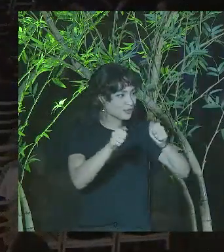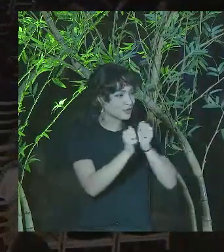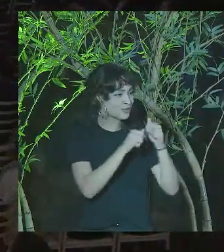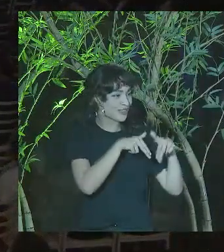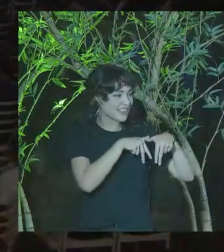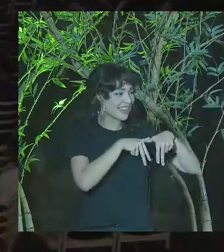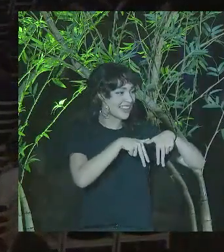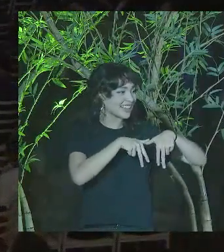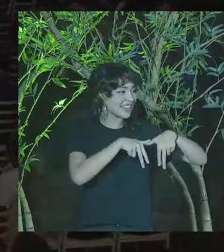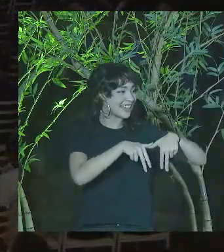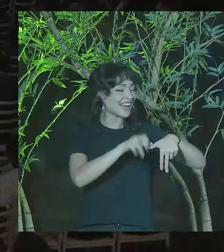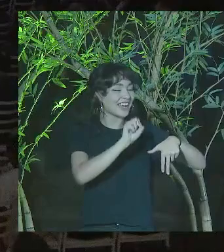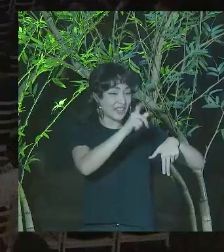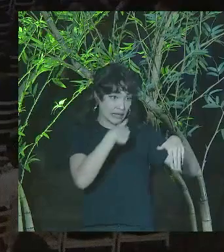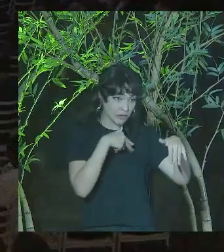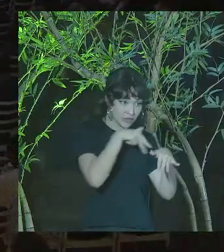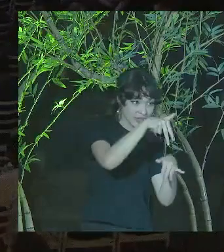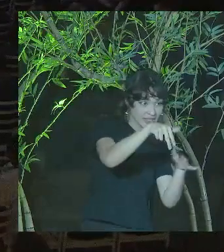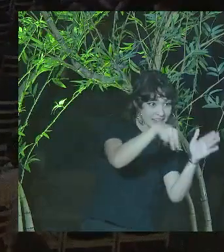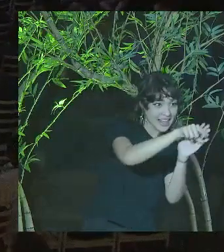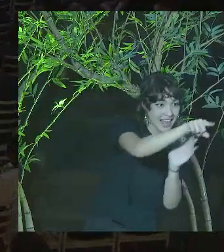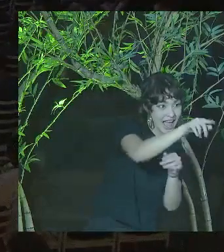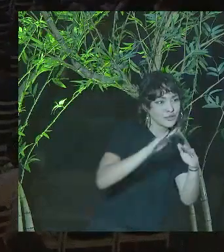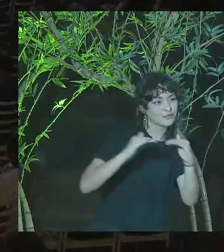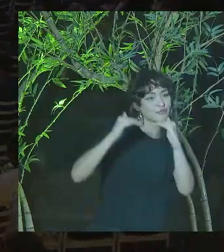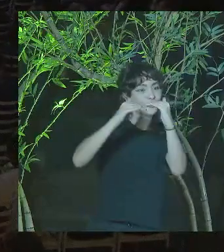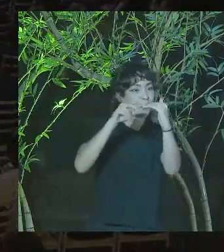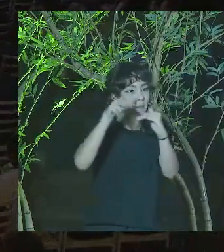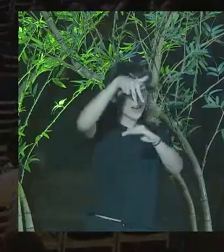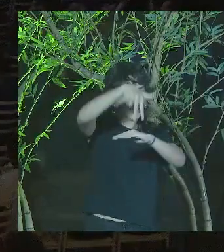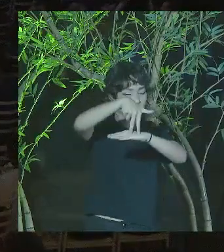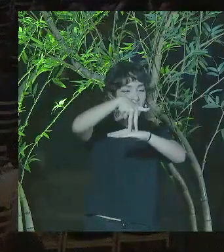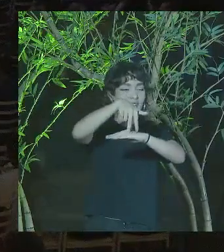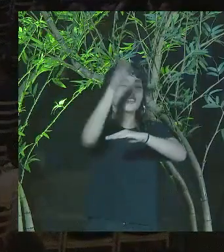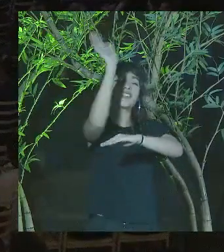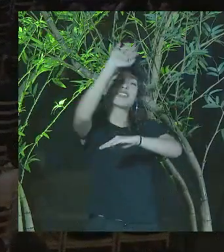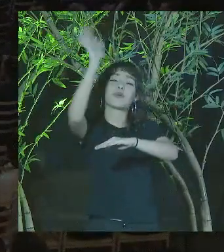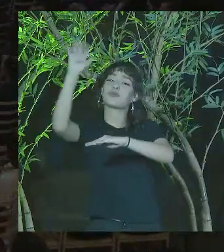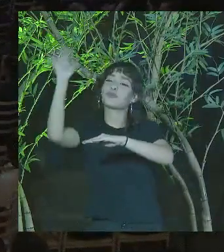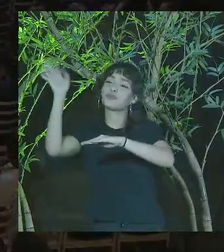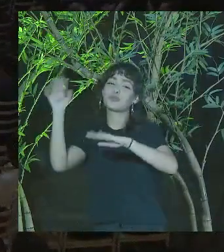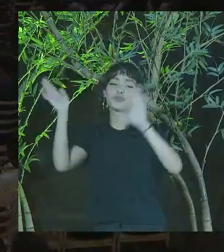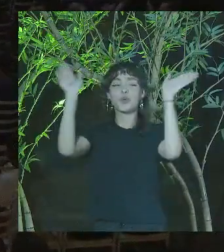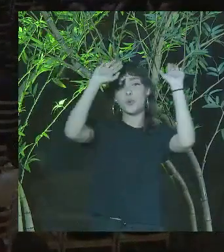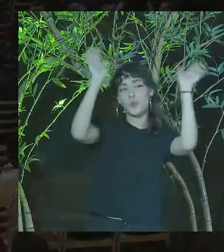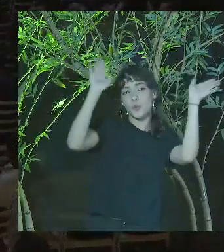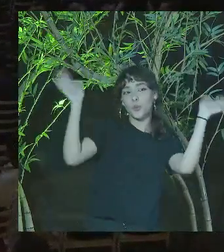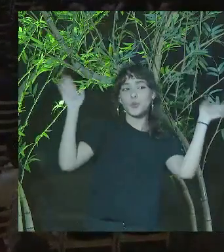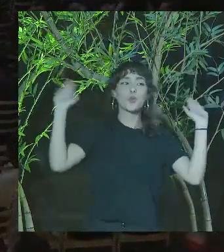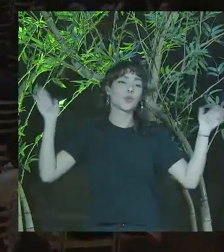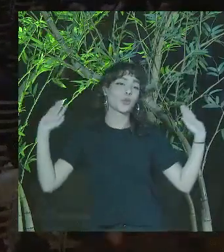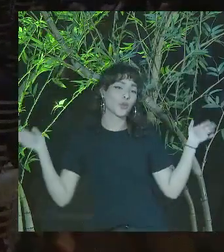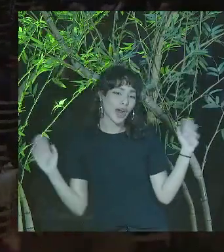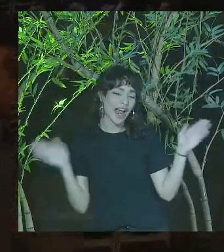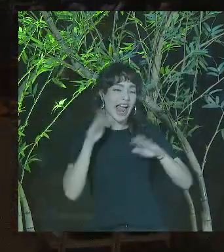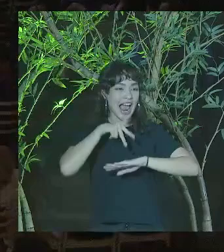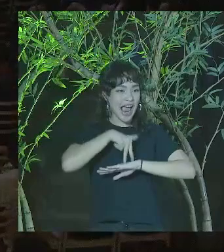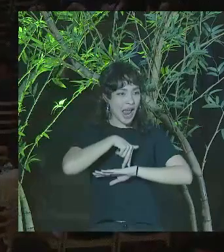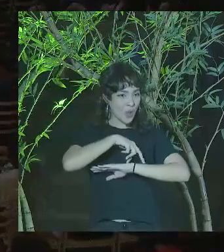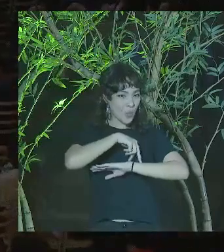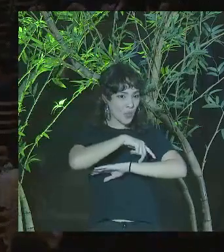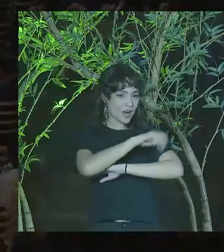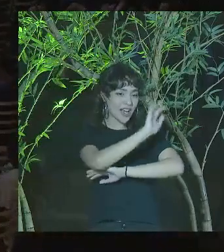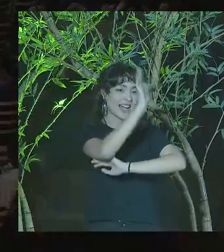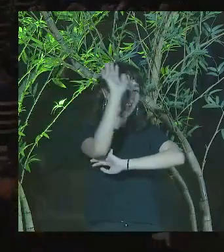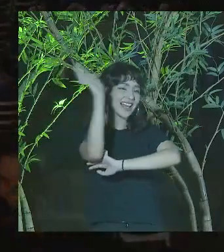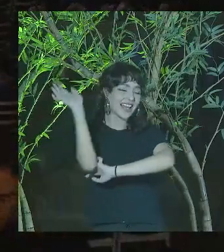Então a gente vai até lá, a gente sobe aquele palco lá e tu dá aquele tchau de mim pra galera. Entendeu? Gente, não me deixa pagar